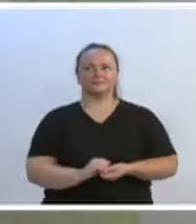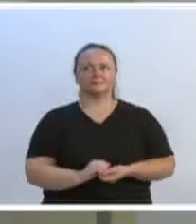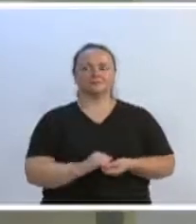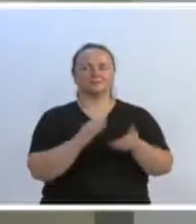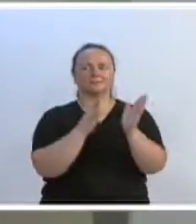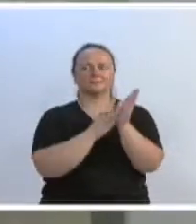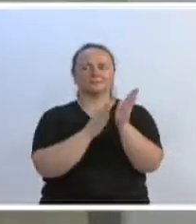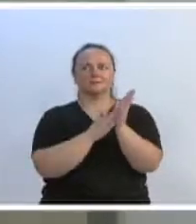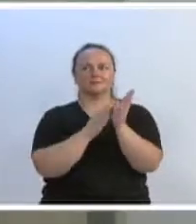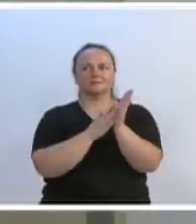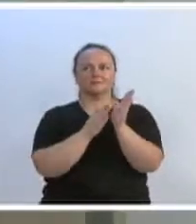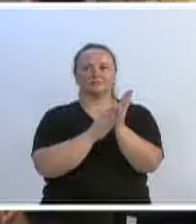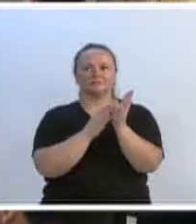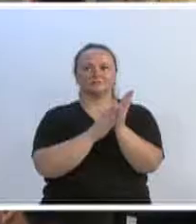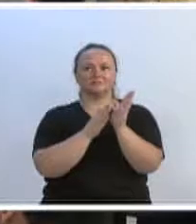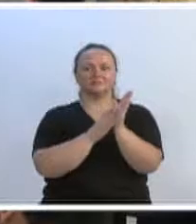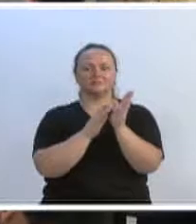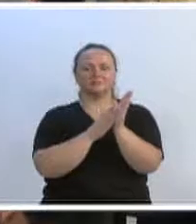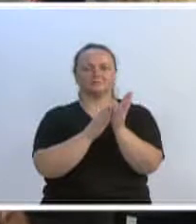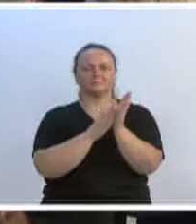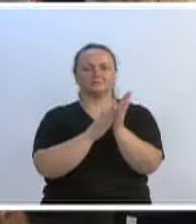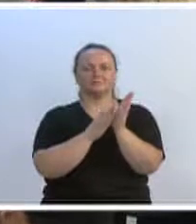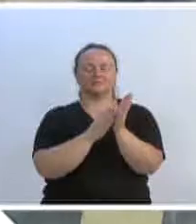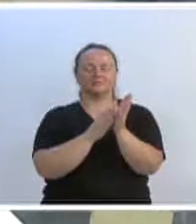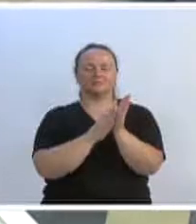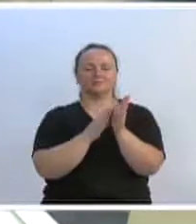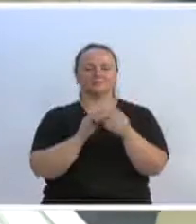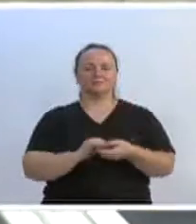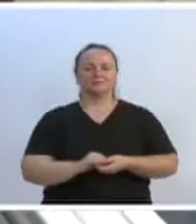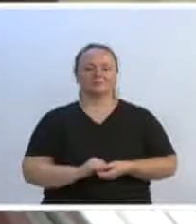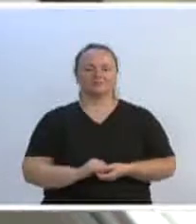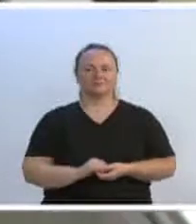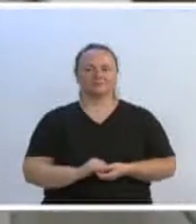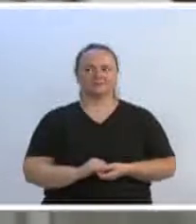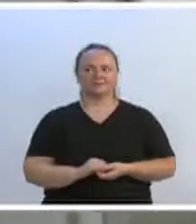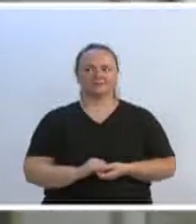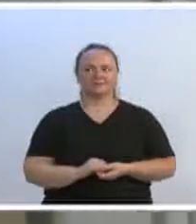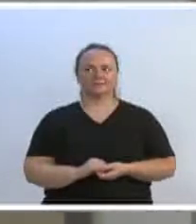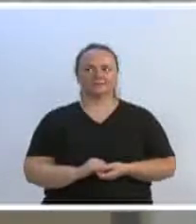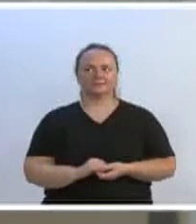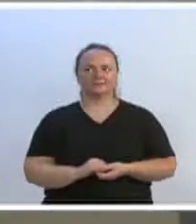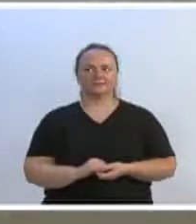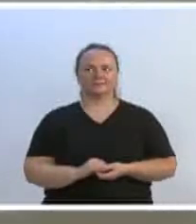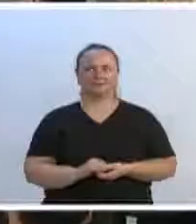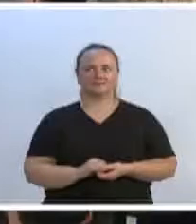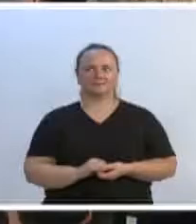A Esther Renault, presidente do Conselho Curador do Museu de Arte de Blumenau, MAB.